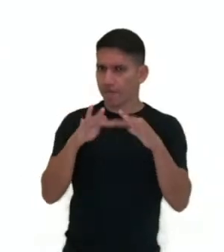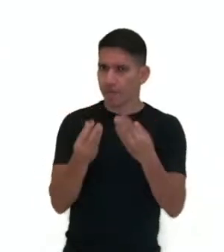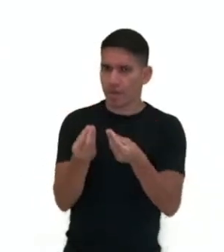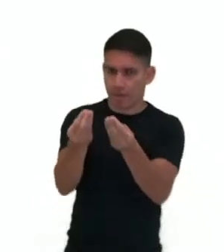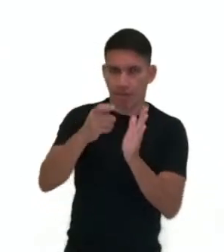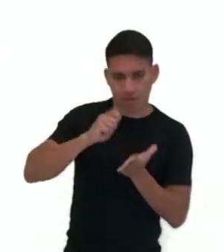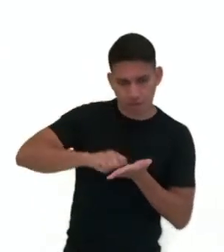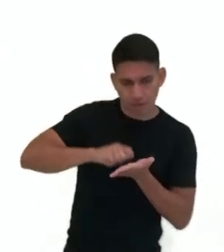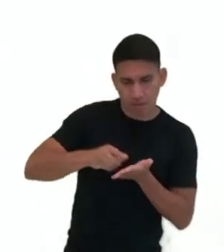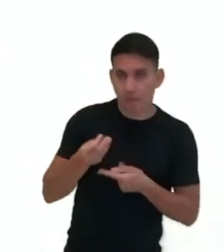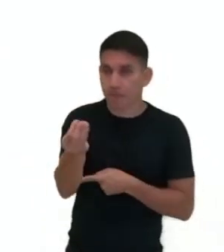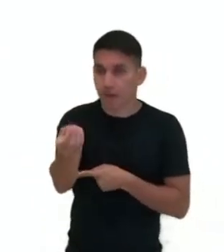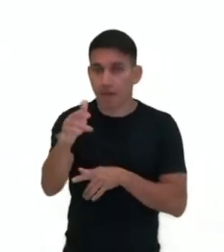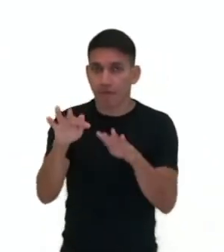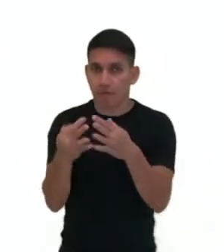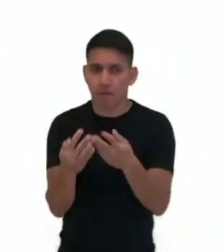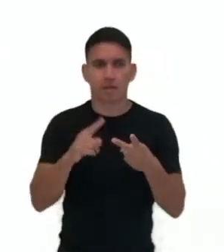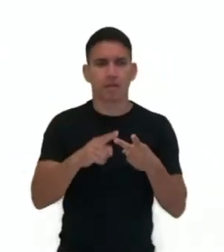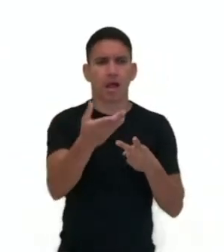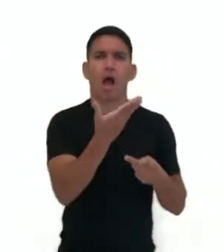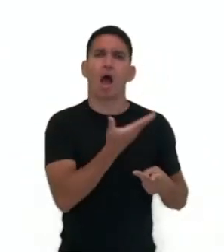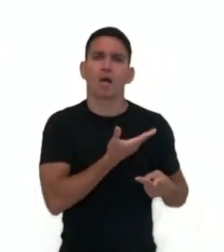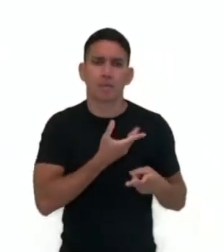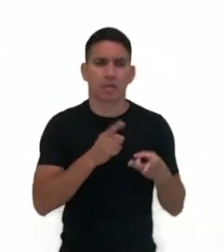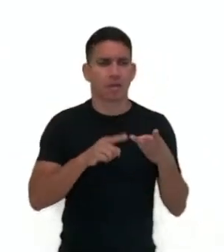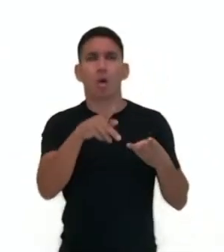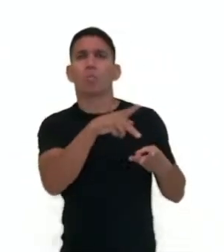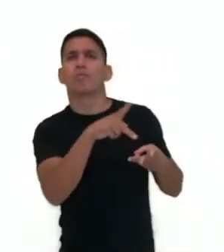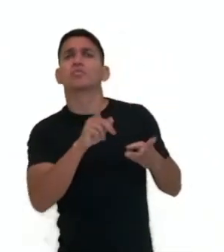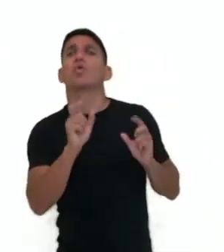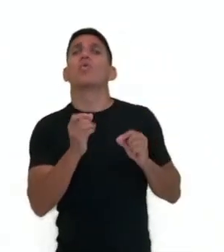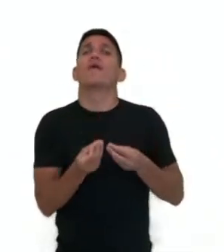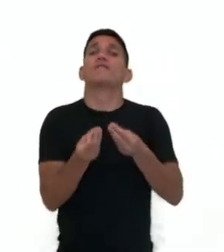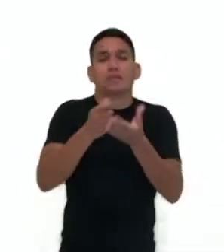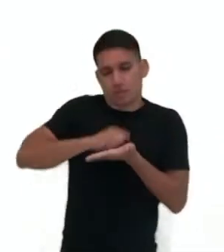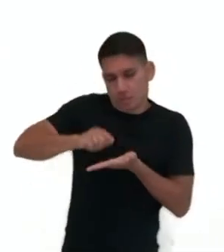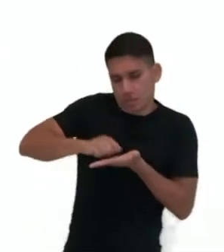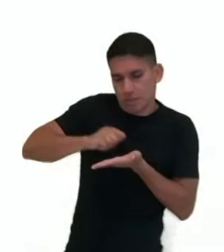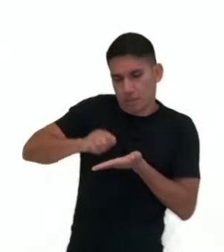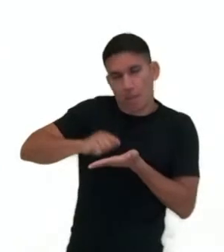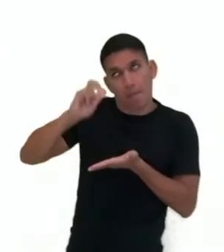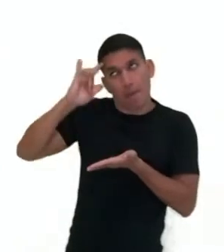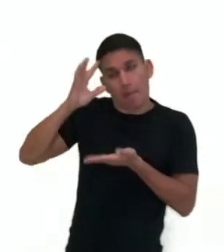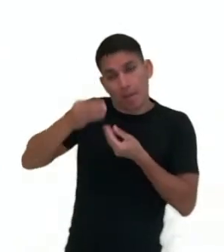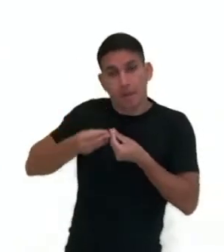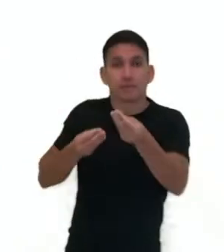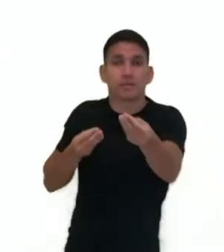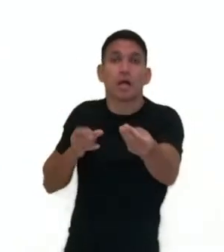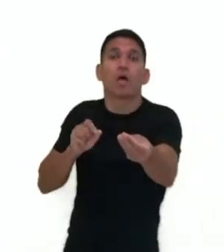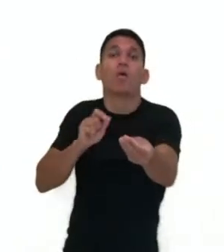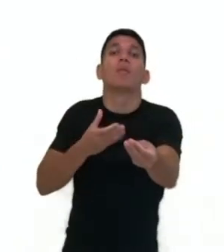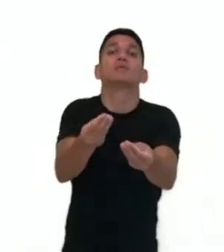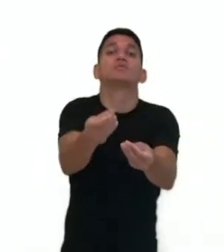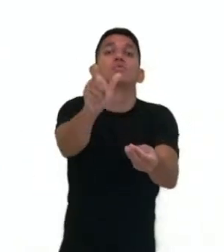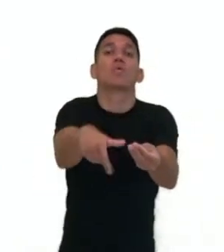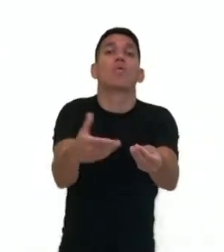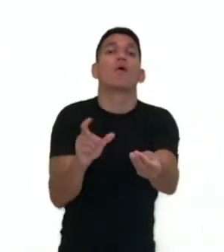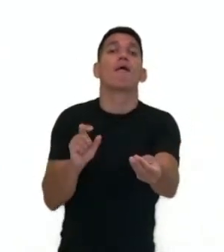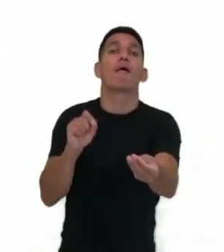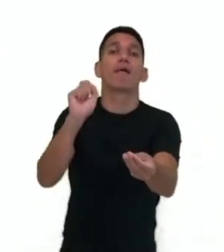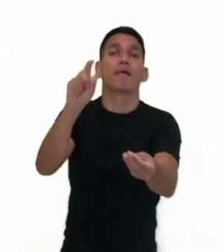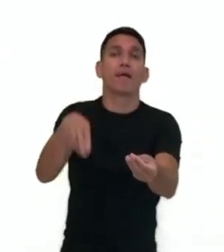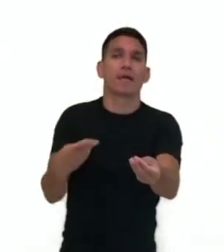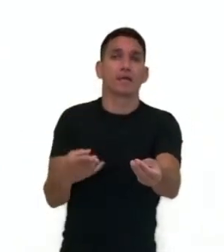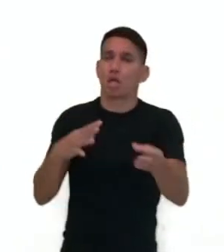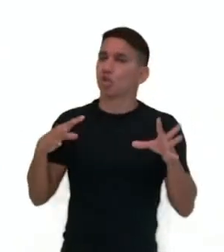familiares, amigos, professores, a quem você vai direcionar o seu texto, tá? Para